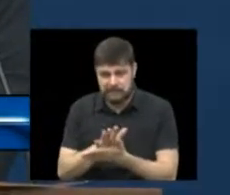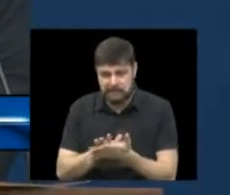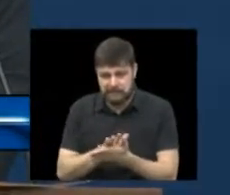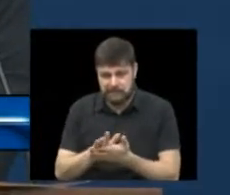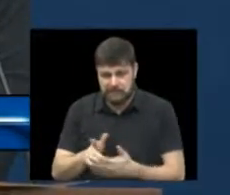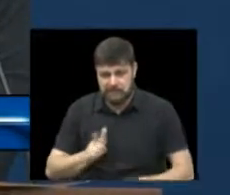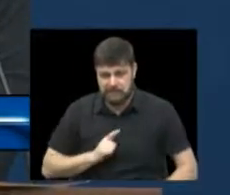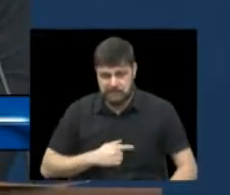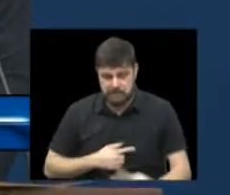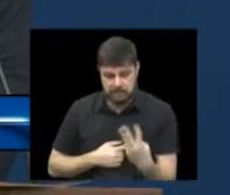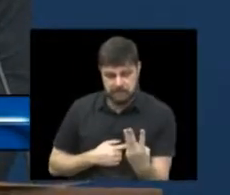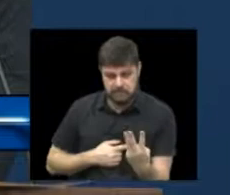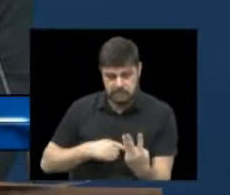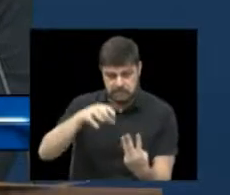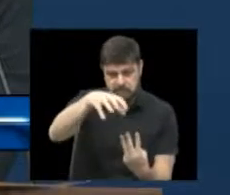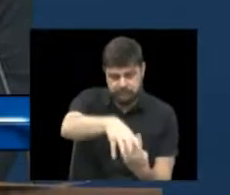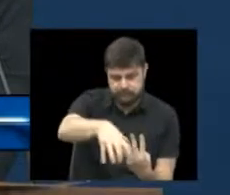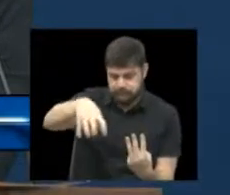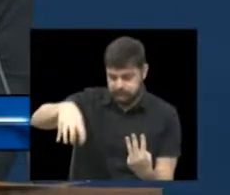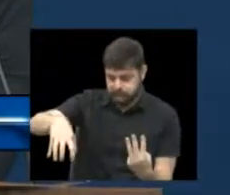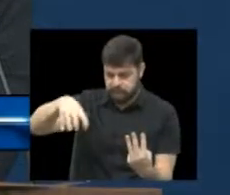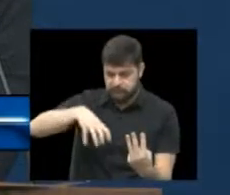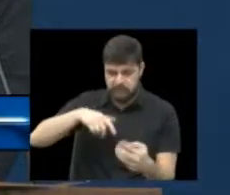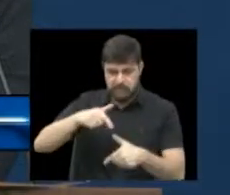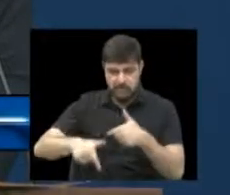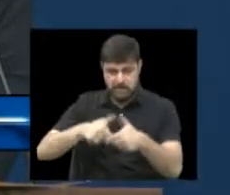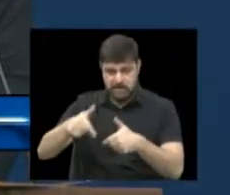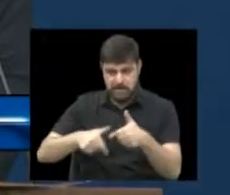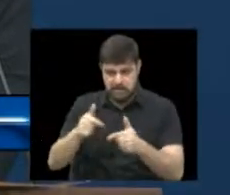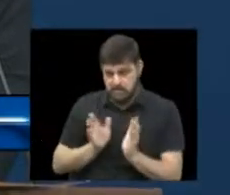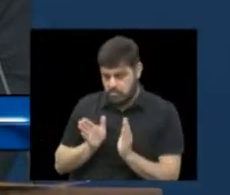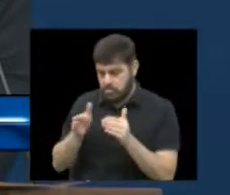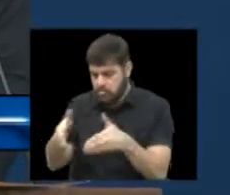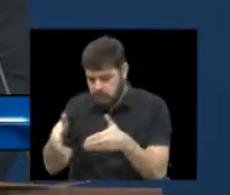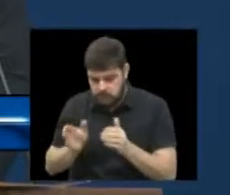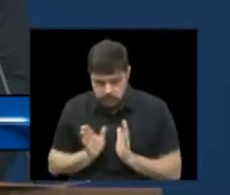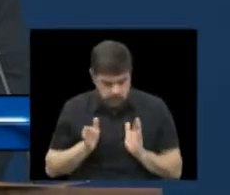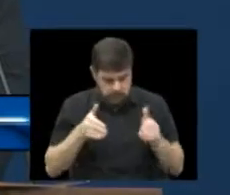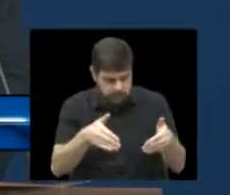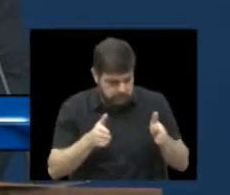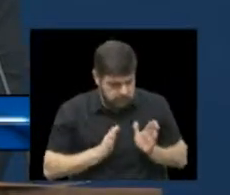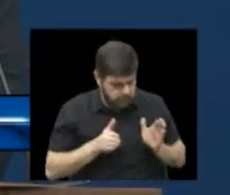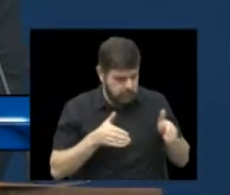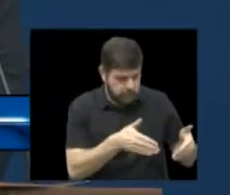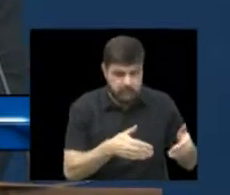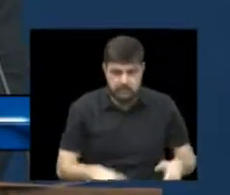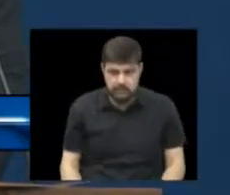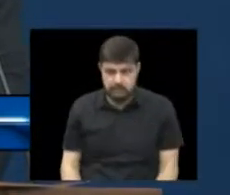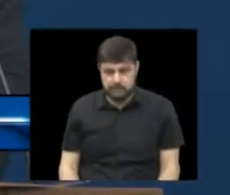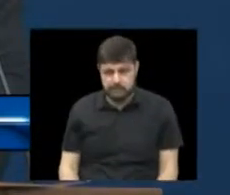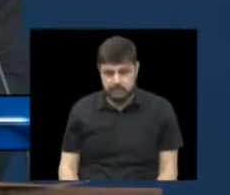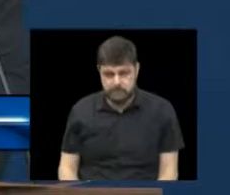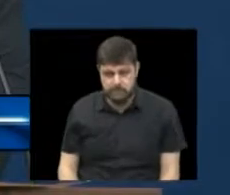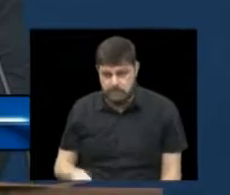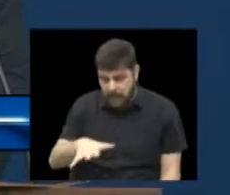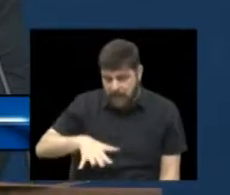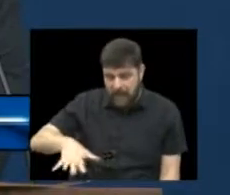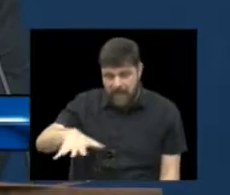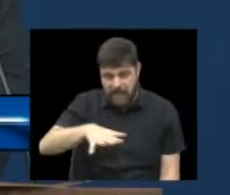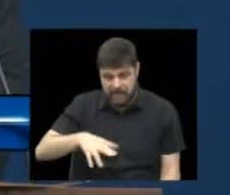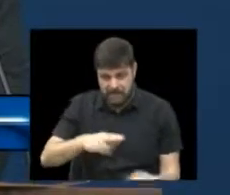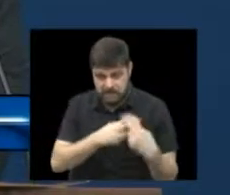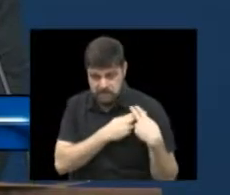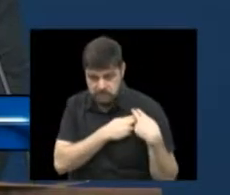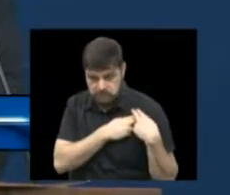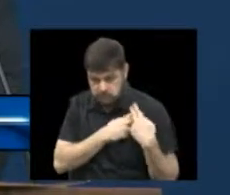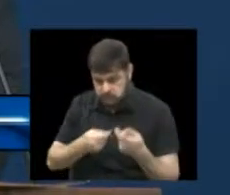juntado em 3 e feito um trabalho em determinadas regiões. Então, a AR que não é a sua